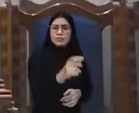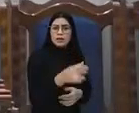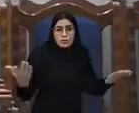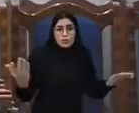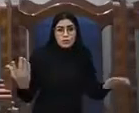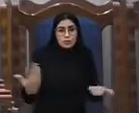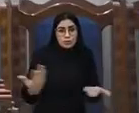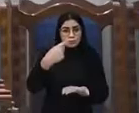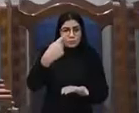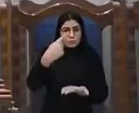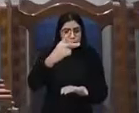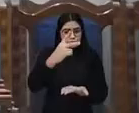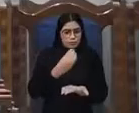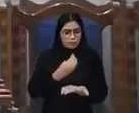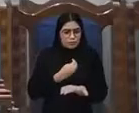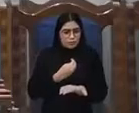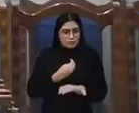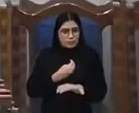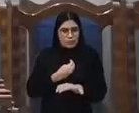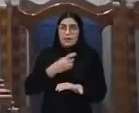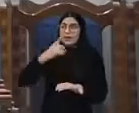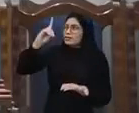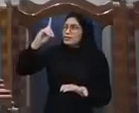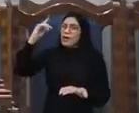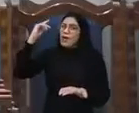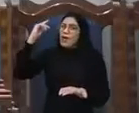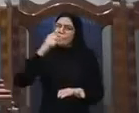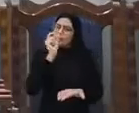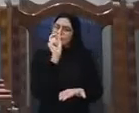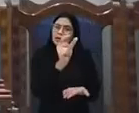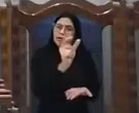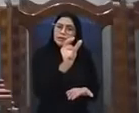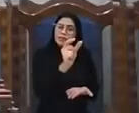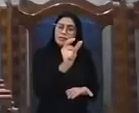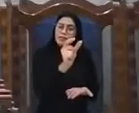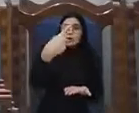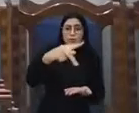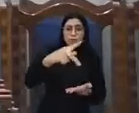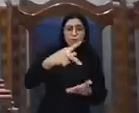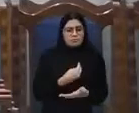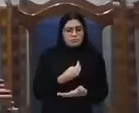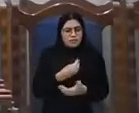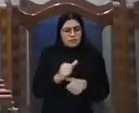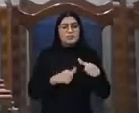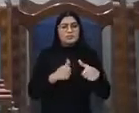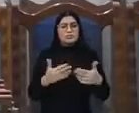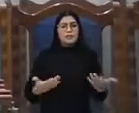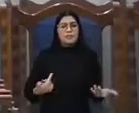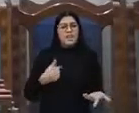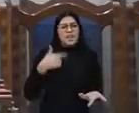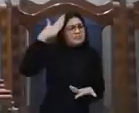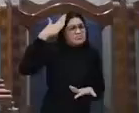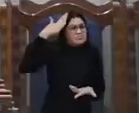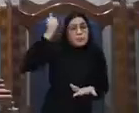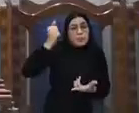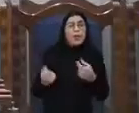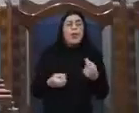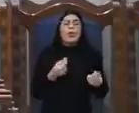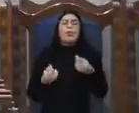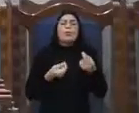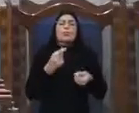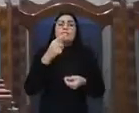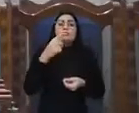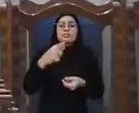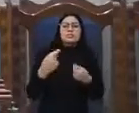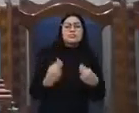vai criar tudo o que está faltando. Aleluia. Eu não sei o que é que você está precisando nessa noite, mas esse Deus que eu lhe anuncio, ele